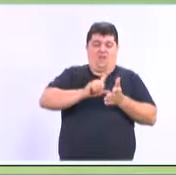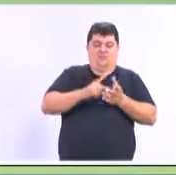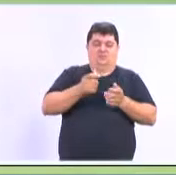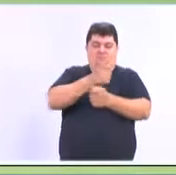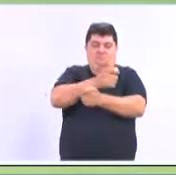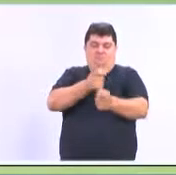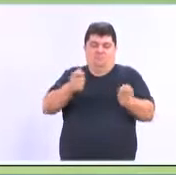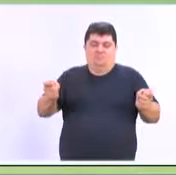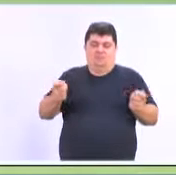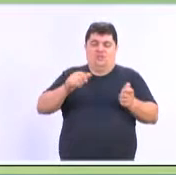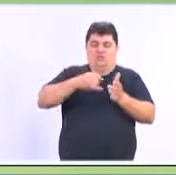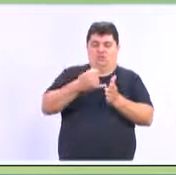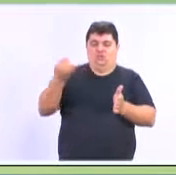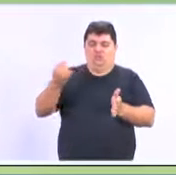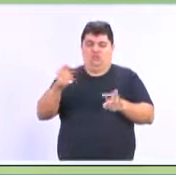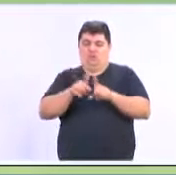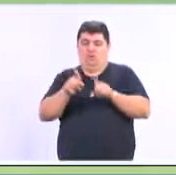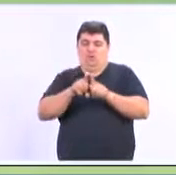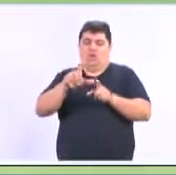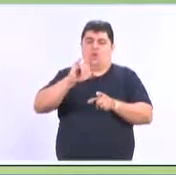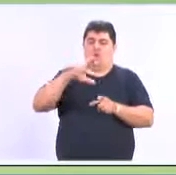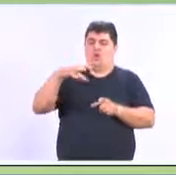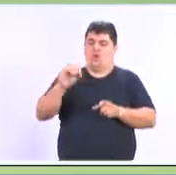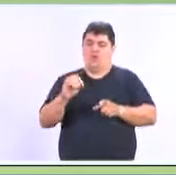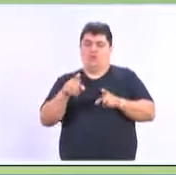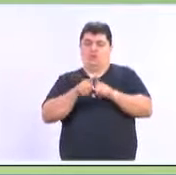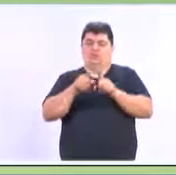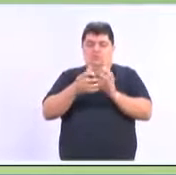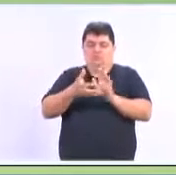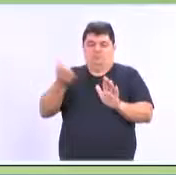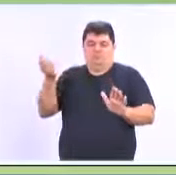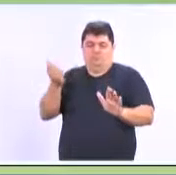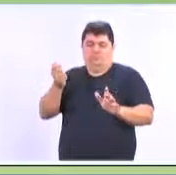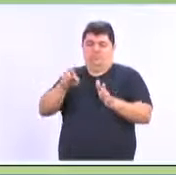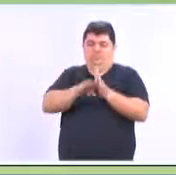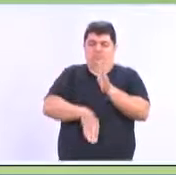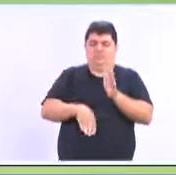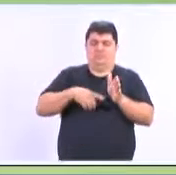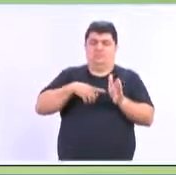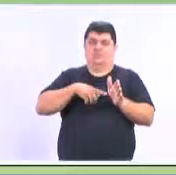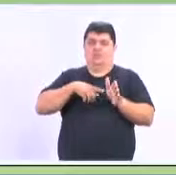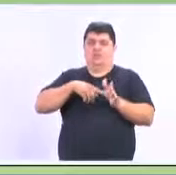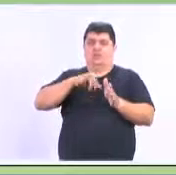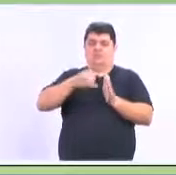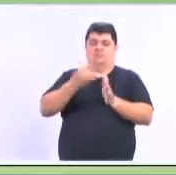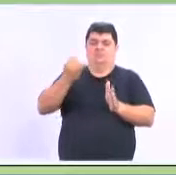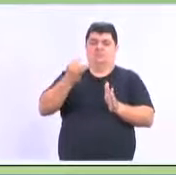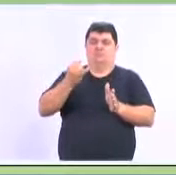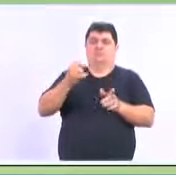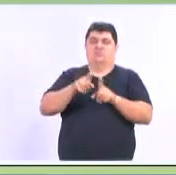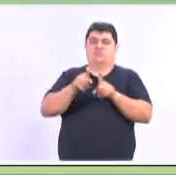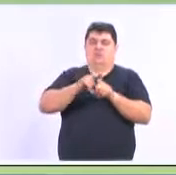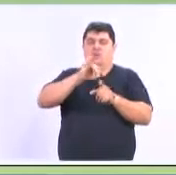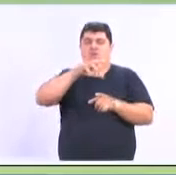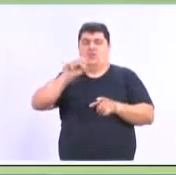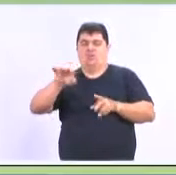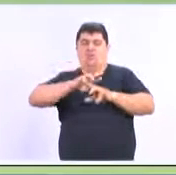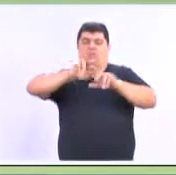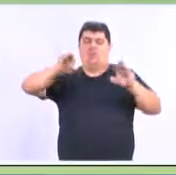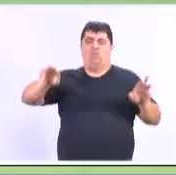com tributos sobre o lucro subtraídos das despesas com contribuição social e com impostos de